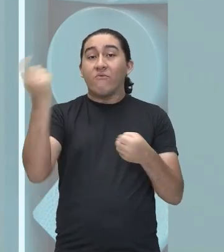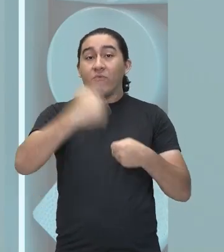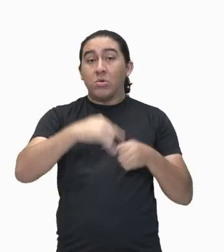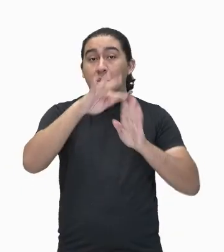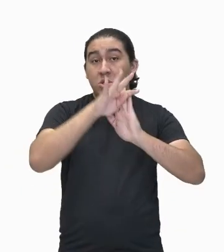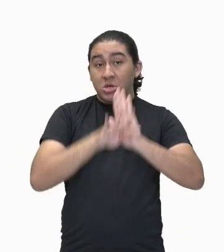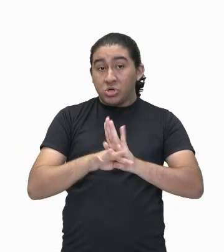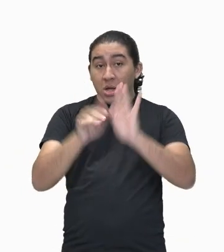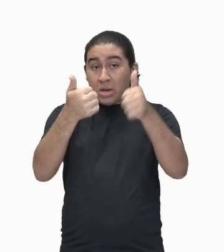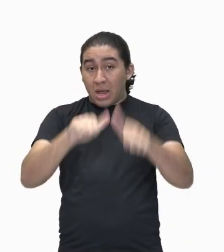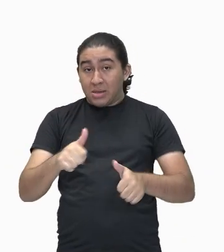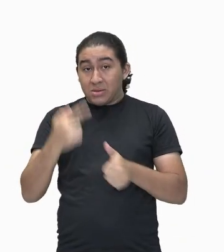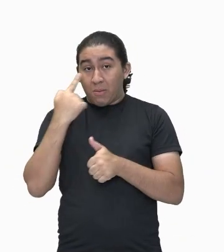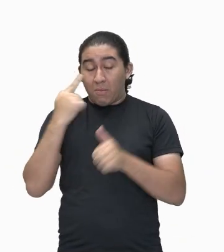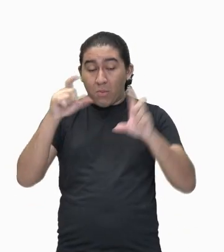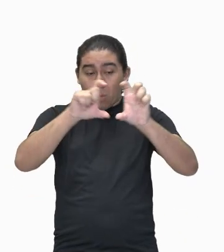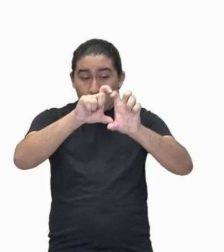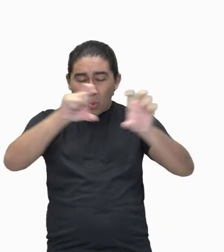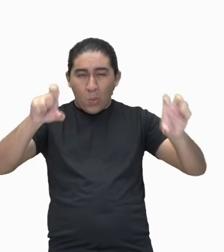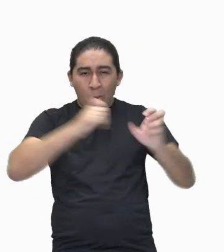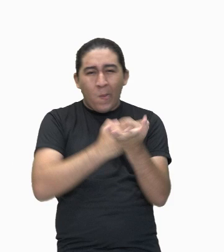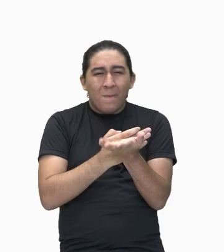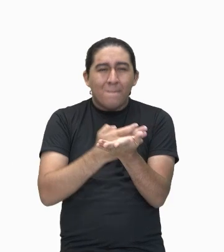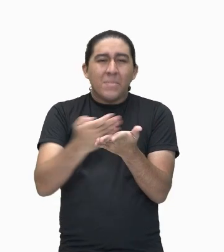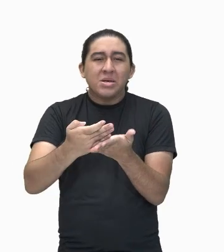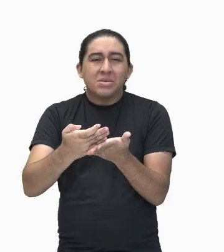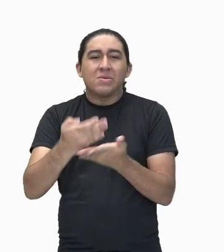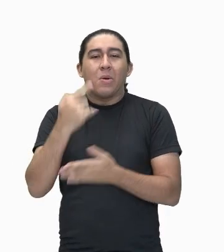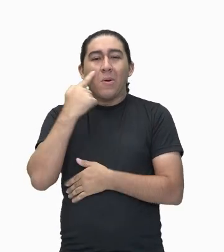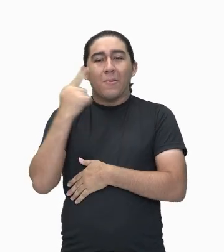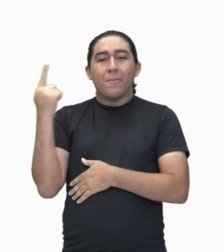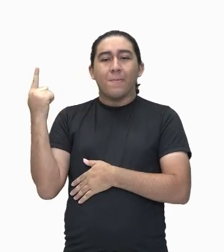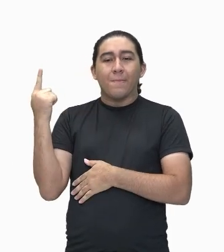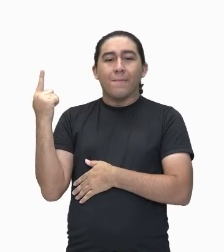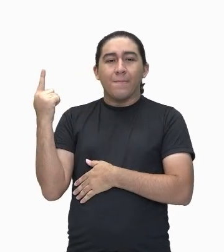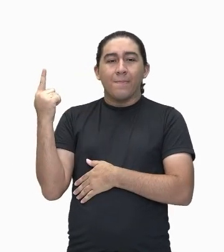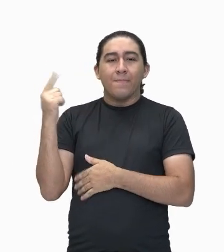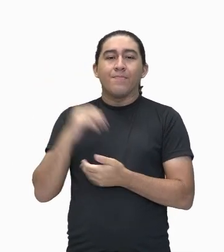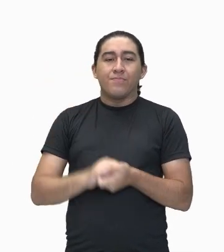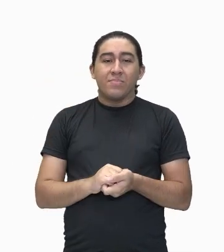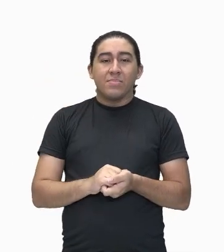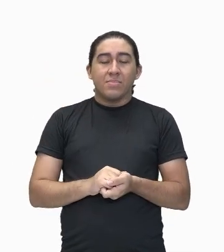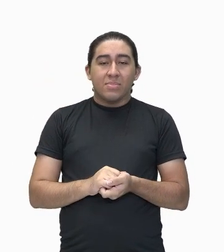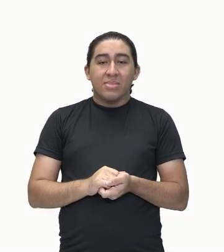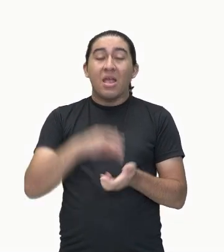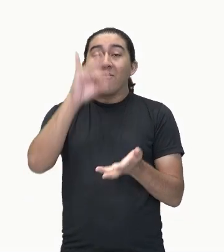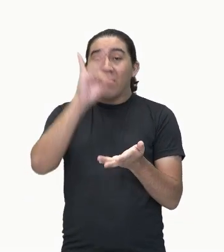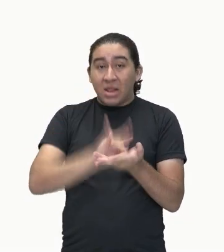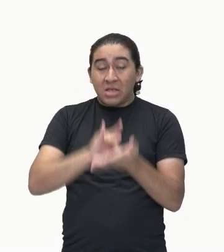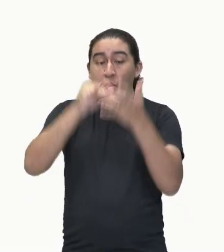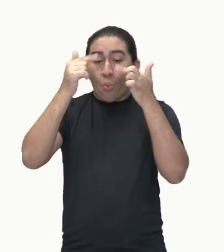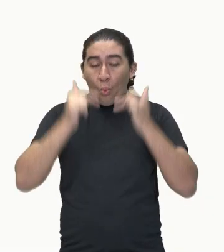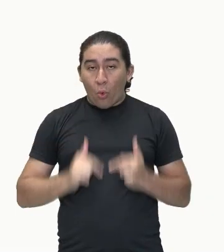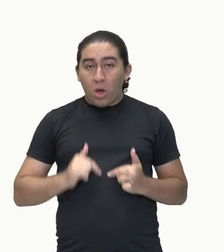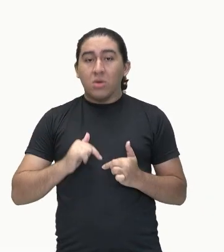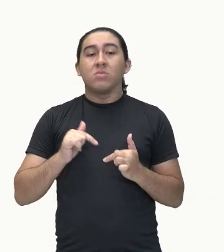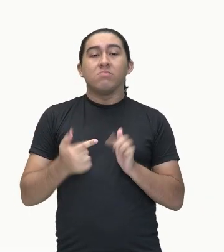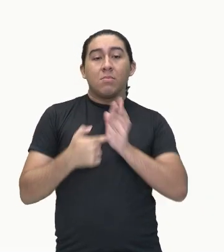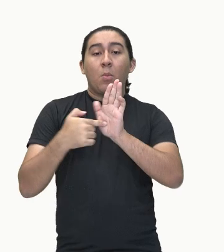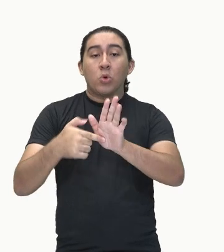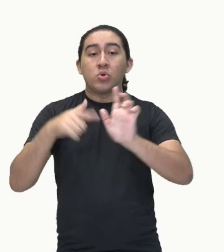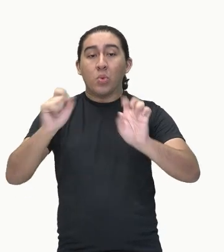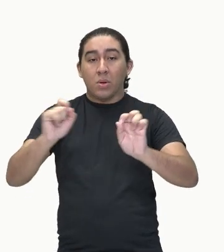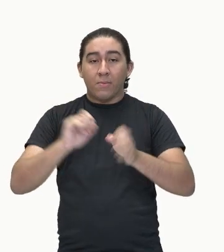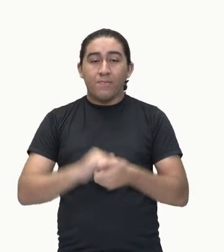Perceba que logo no início, olha só como é colocado. A verdade nua manda dizer que, olha só, entre